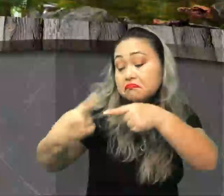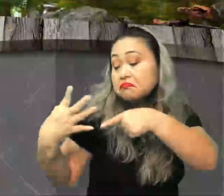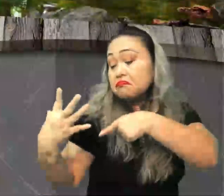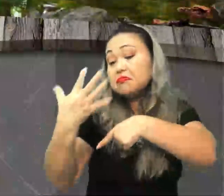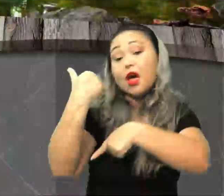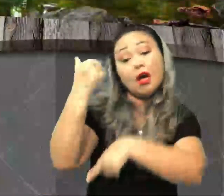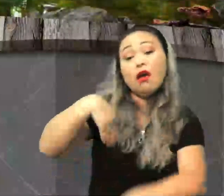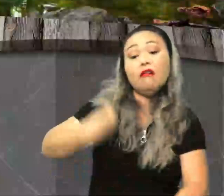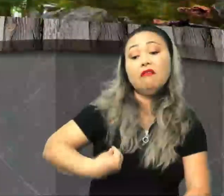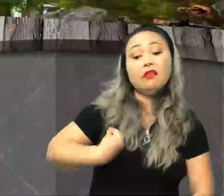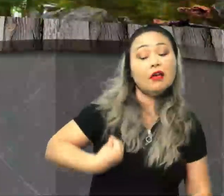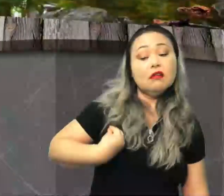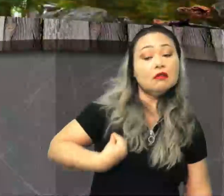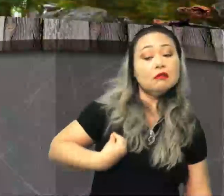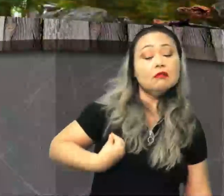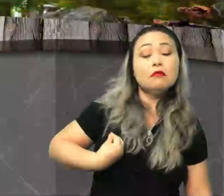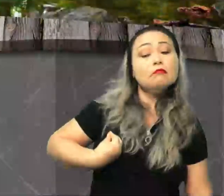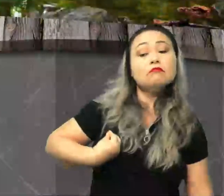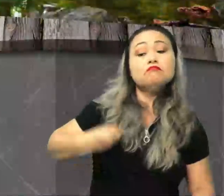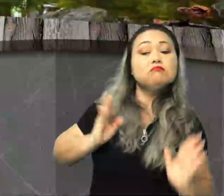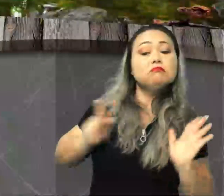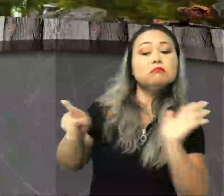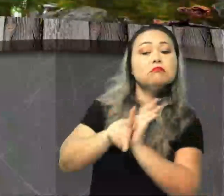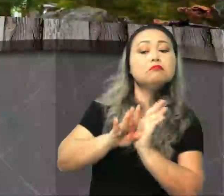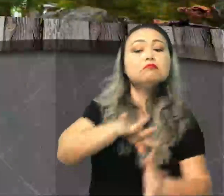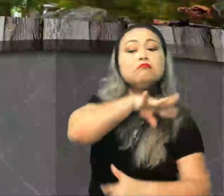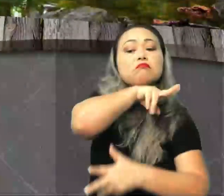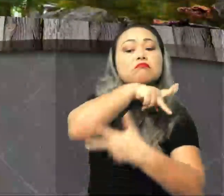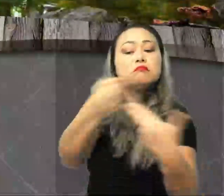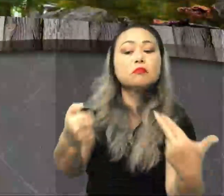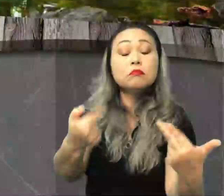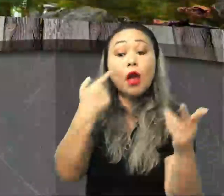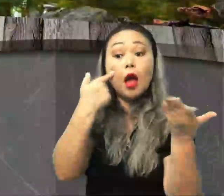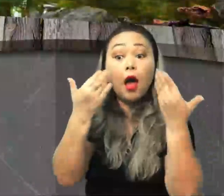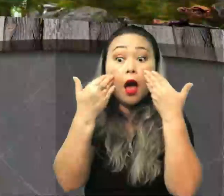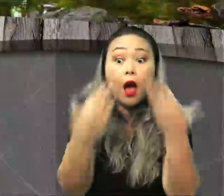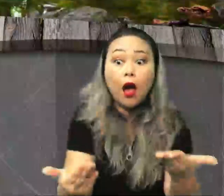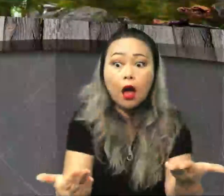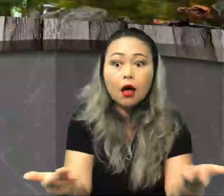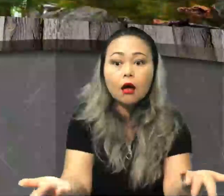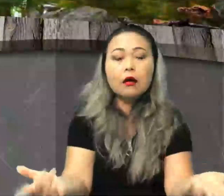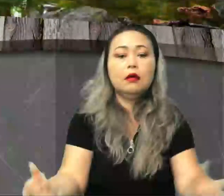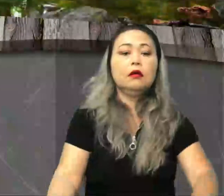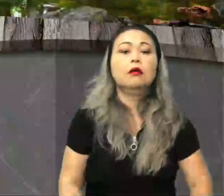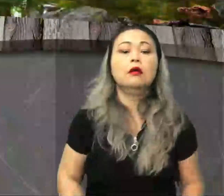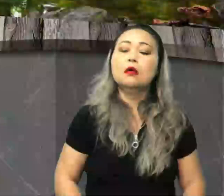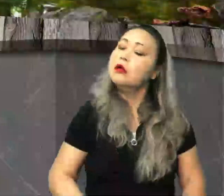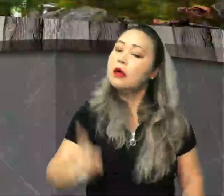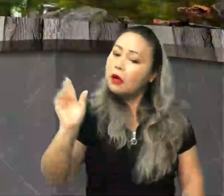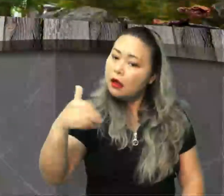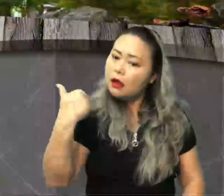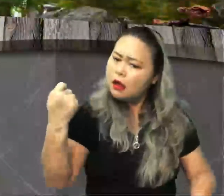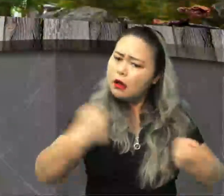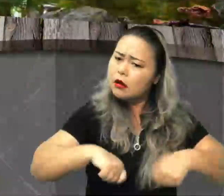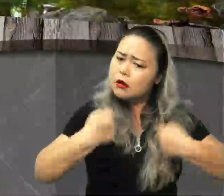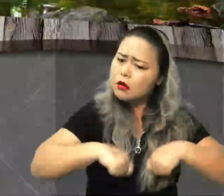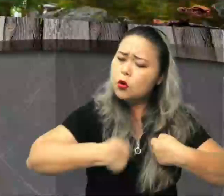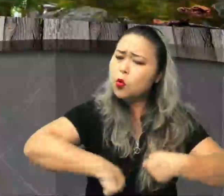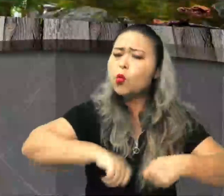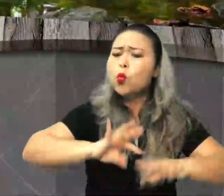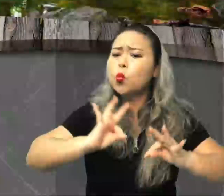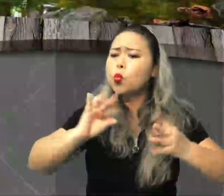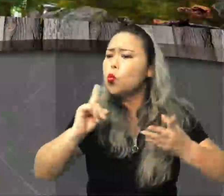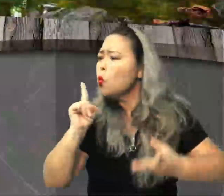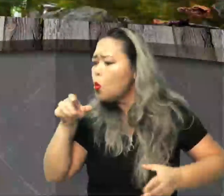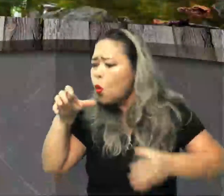a vida animal, nua e crua. Então, precisa existir